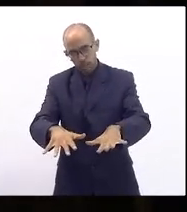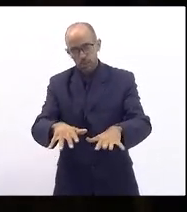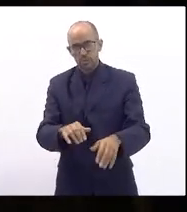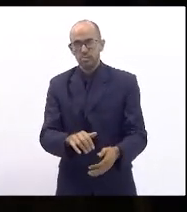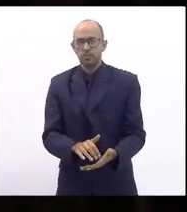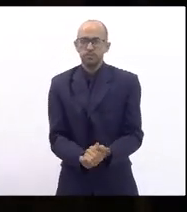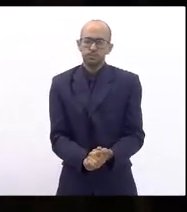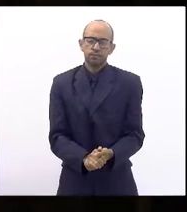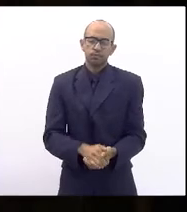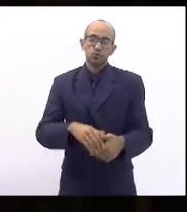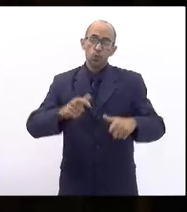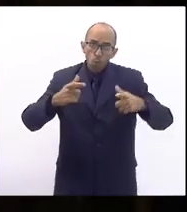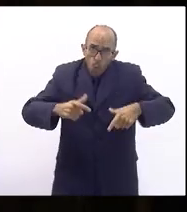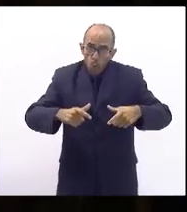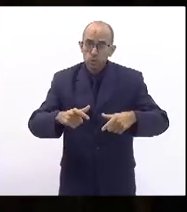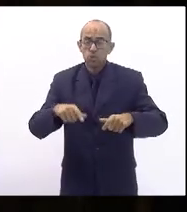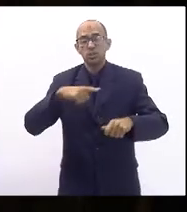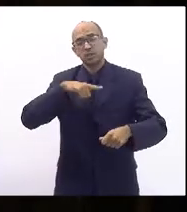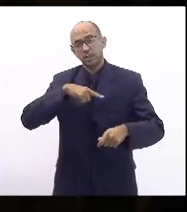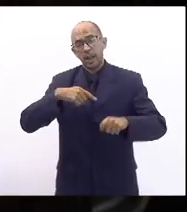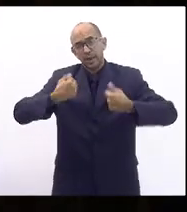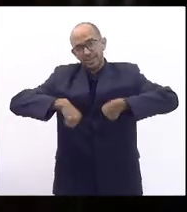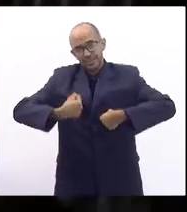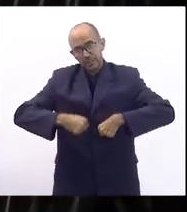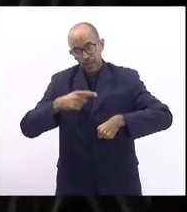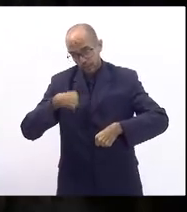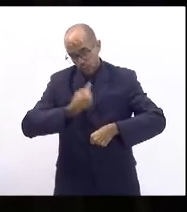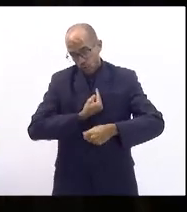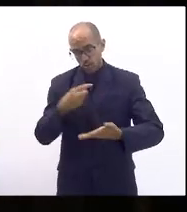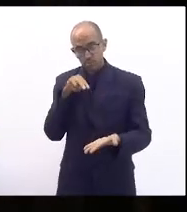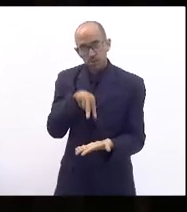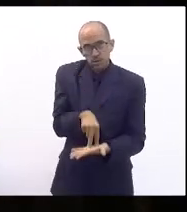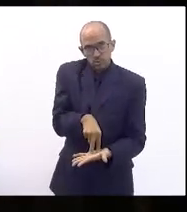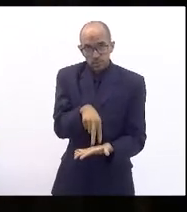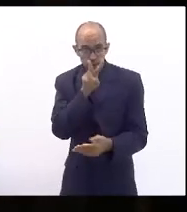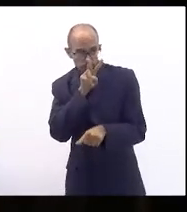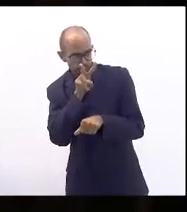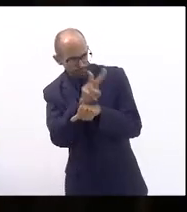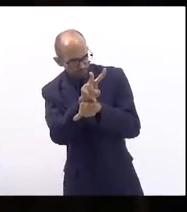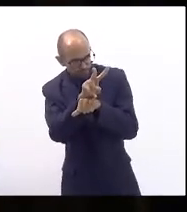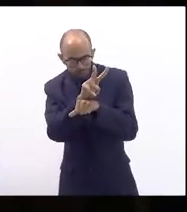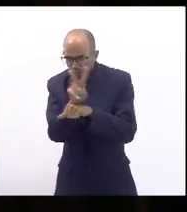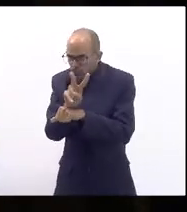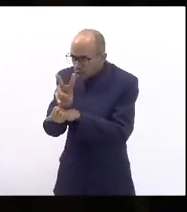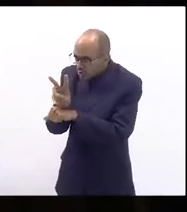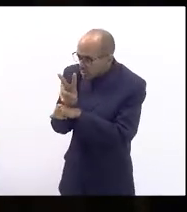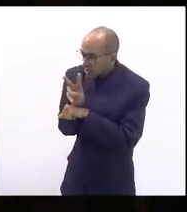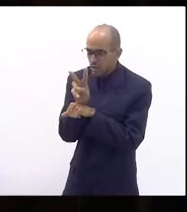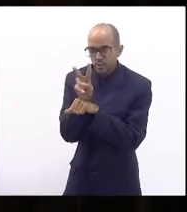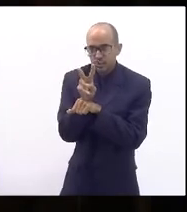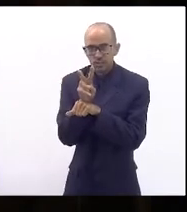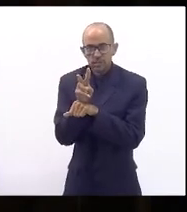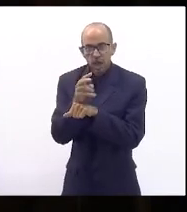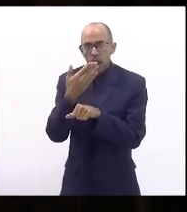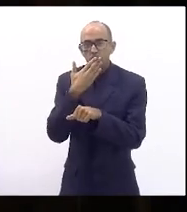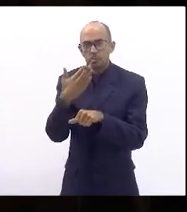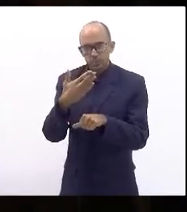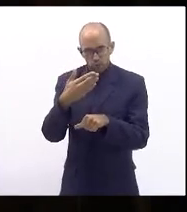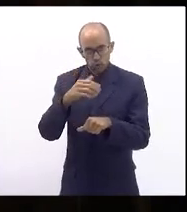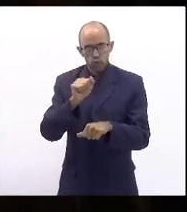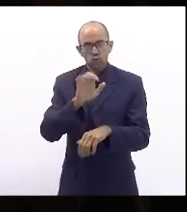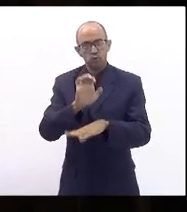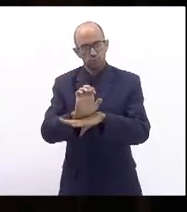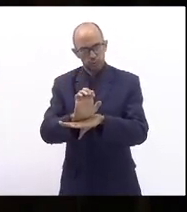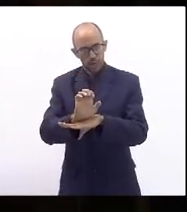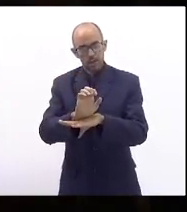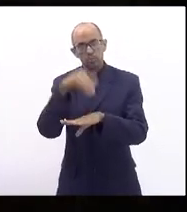onde seja necessário a nós a presença ali estaremos vigilantes e até e ao chamado do estado brasileiro